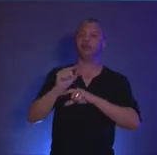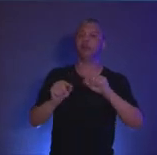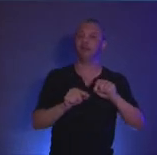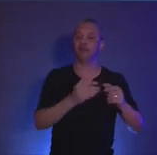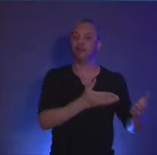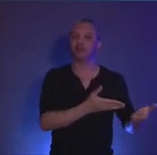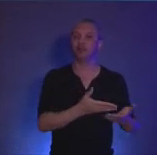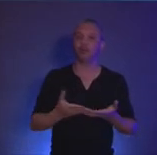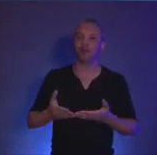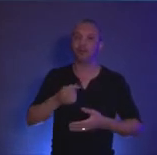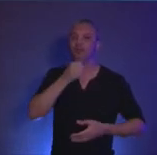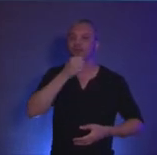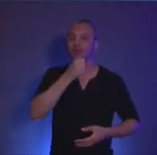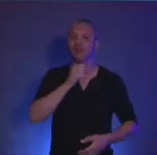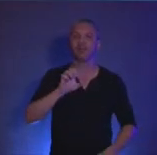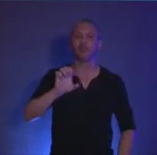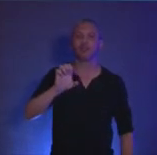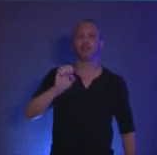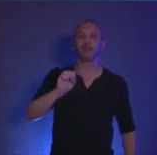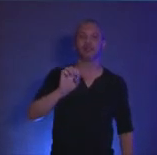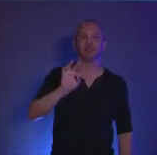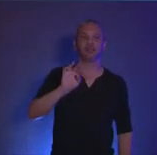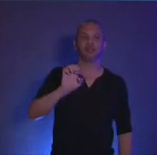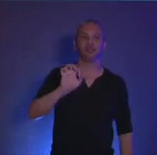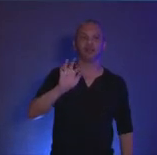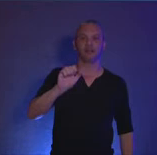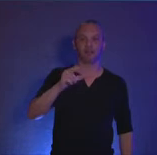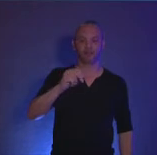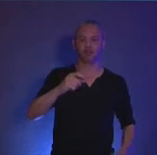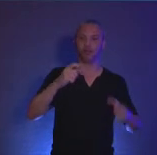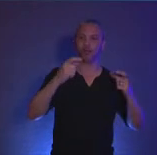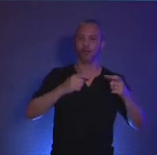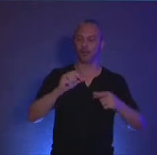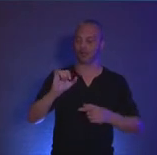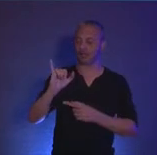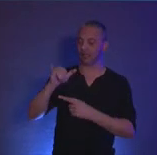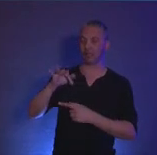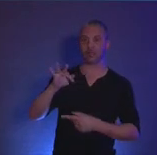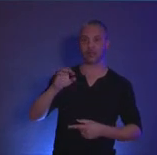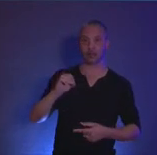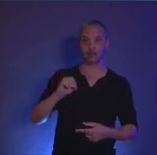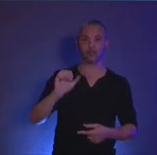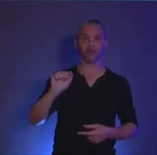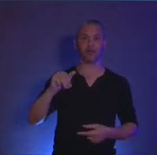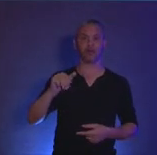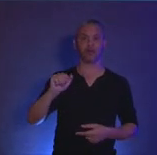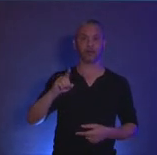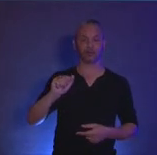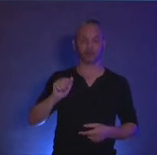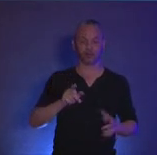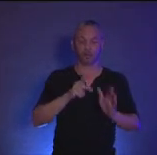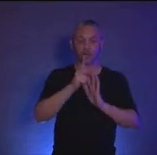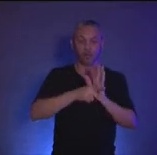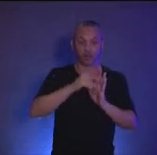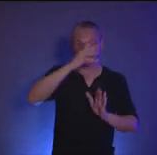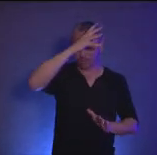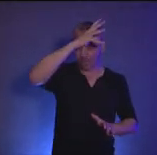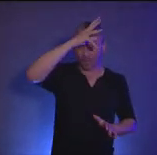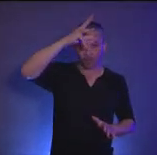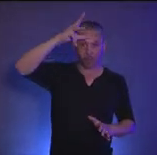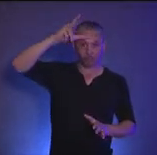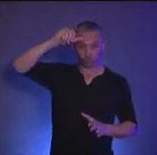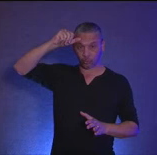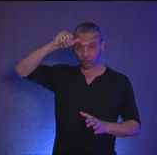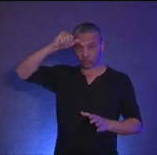ao palco o jornalista Stefano Wroblewski, da Info Amazônia, que vai apresentar o projeto Amazônia Minada.